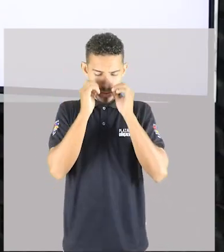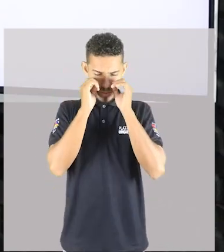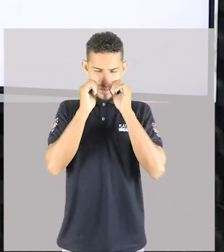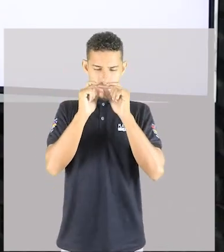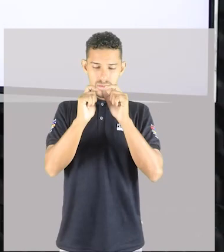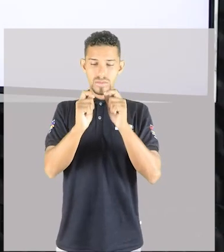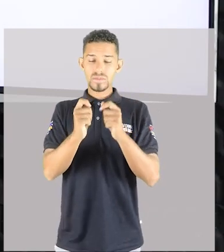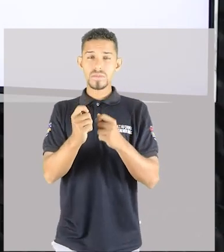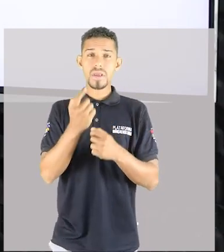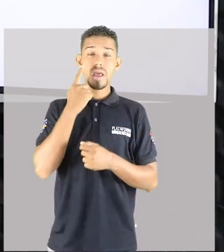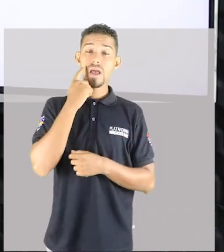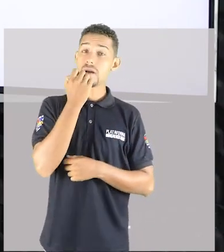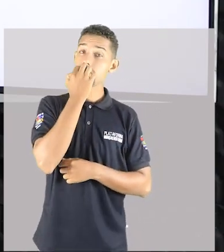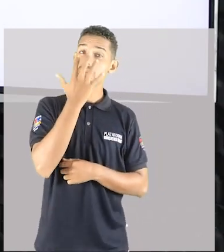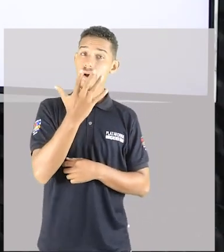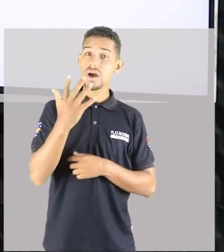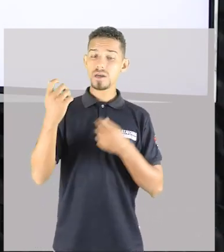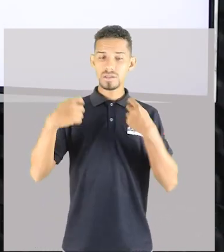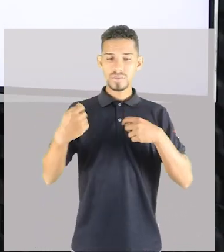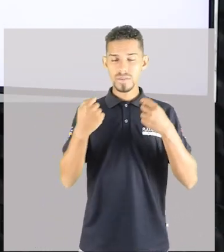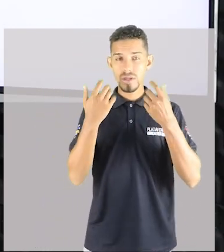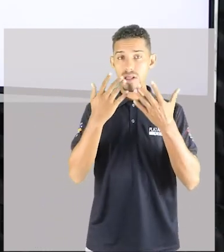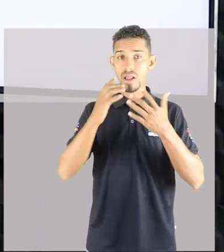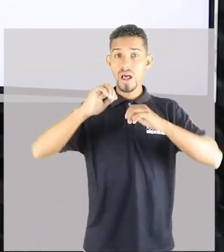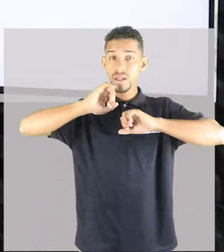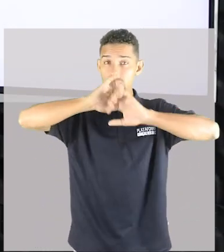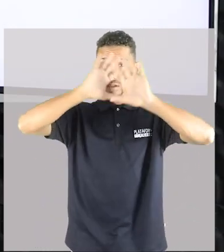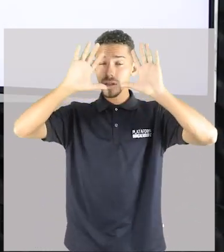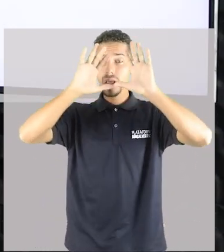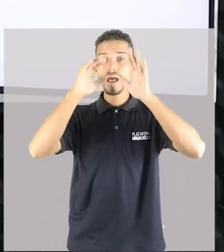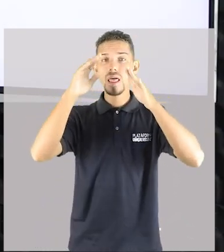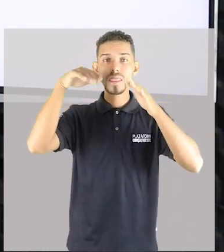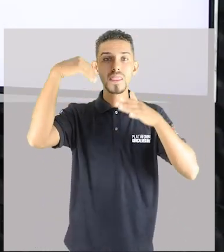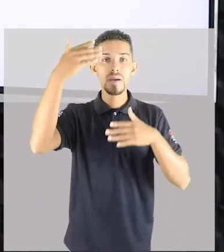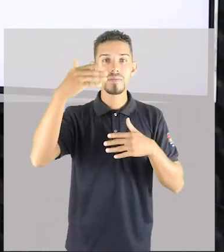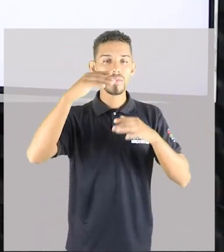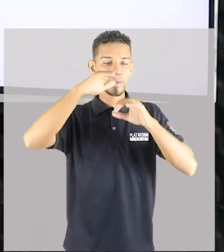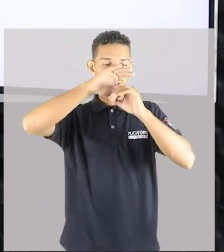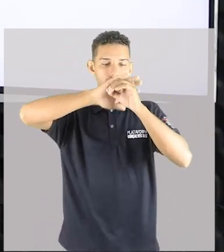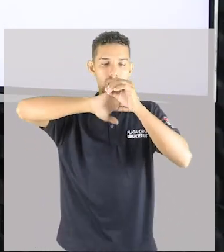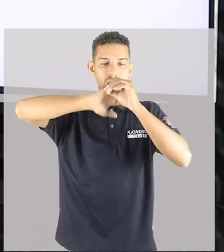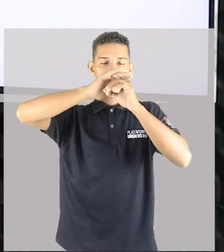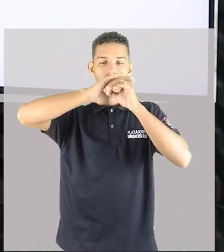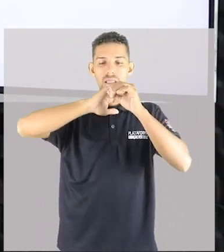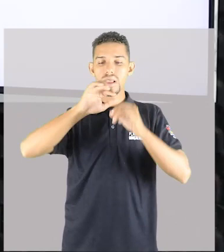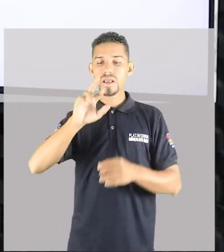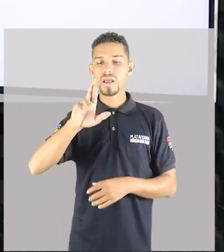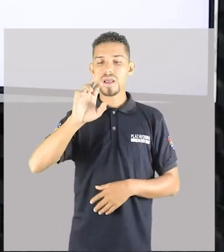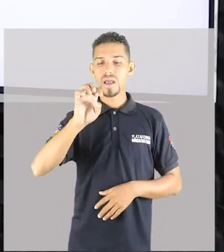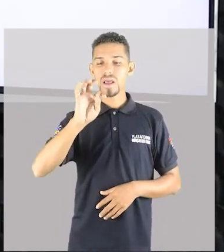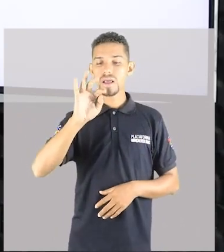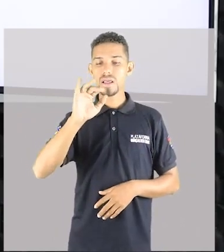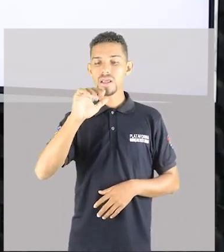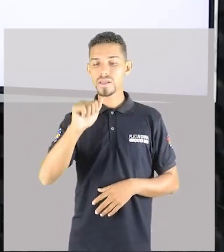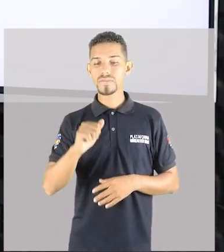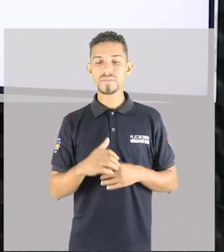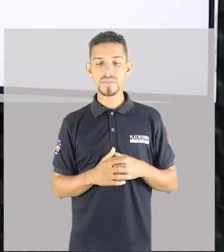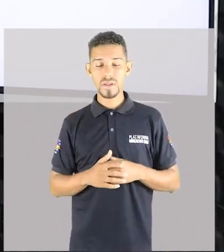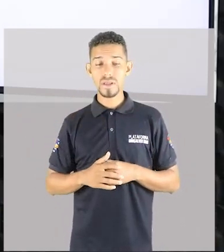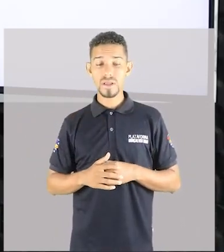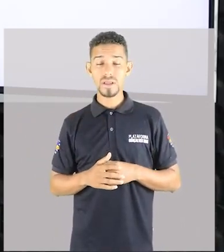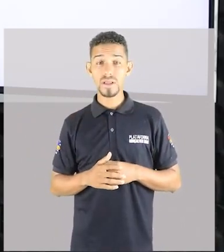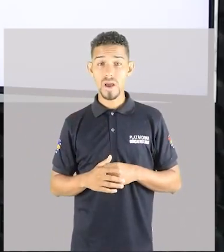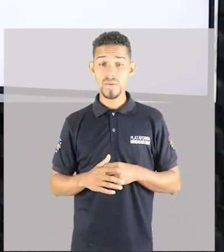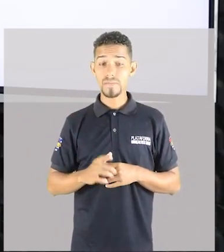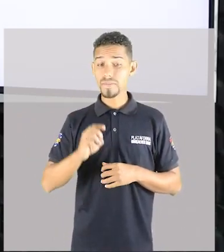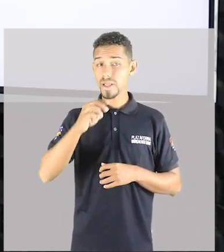boa de objetos próximos, a nítida, se forma depois da retina. Enquanto a